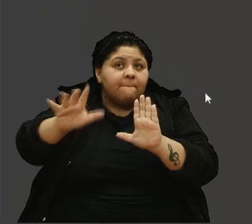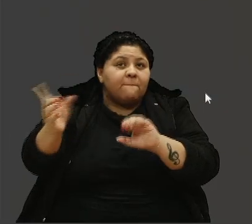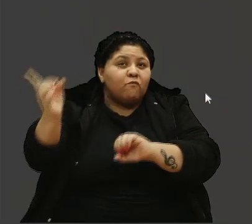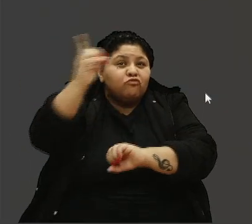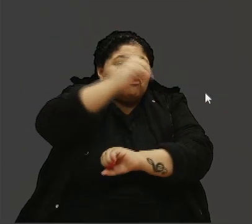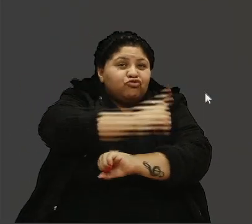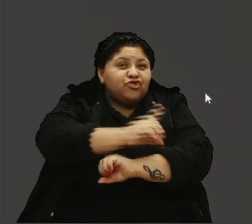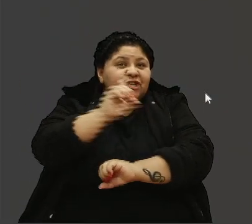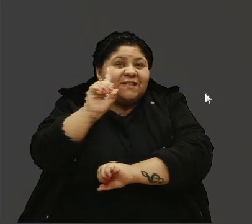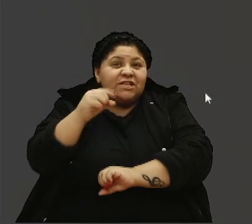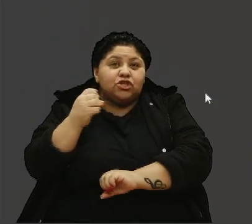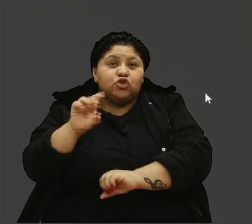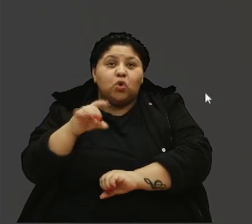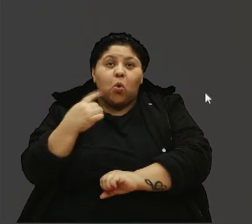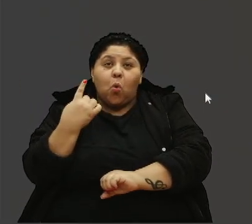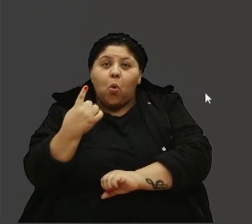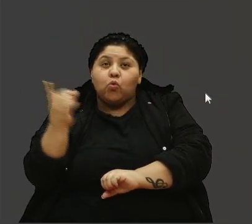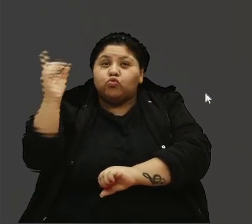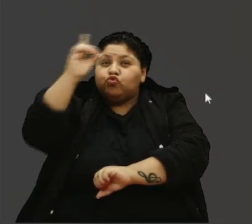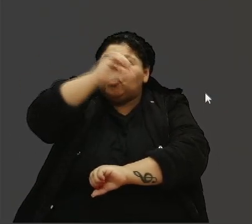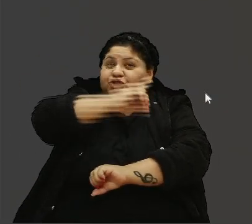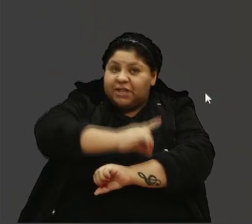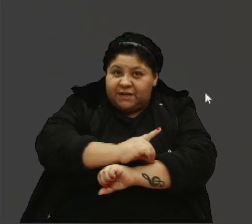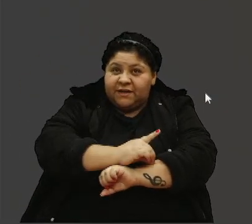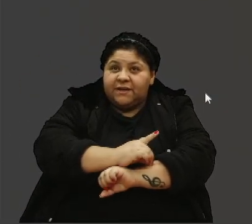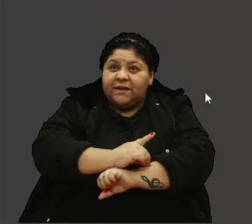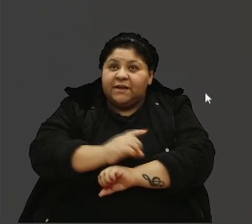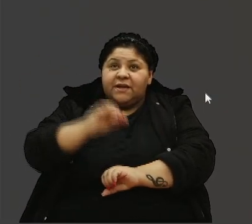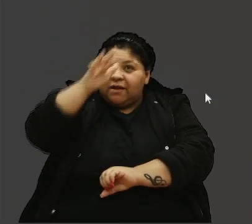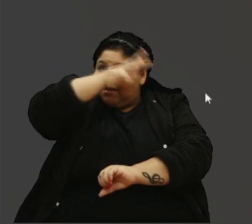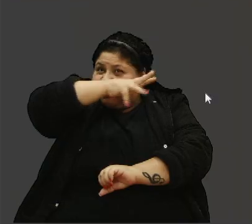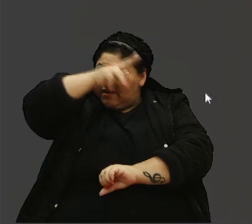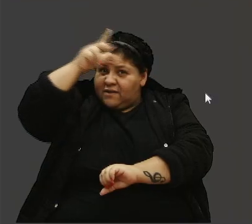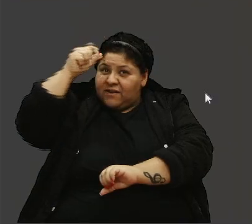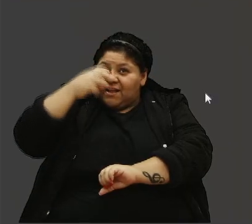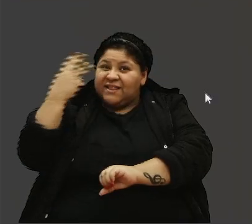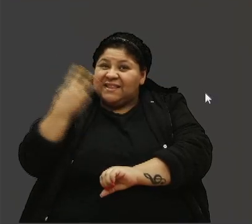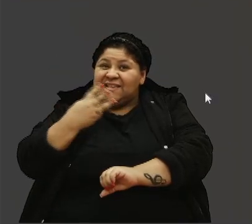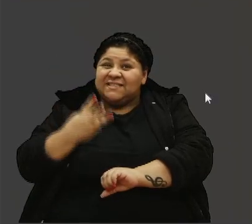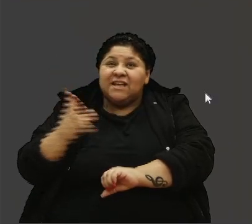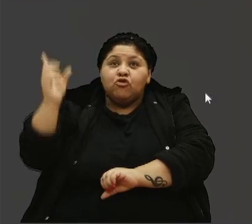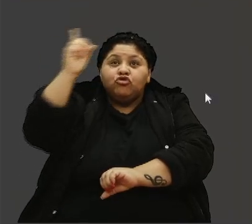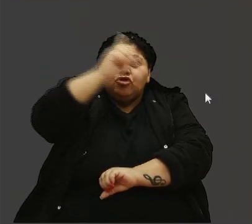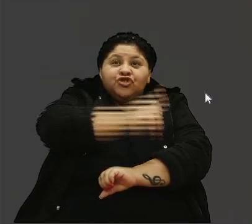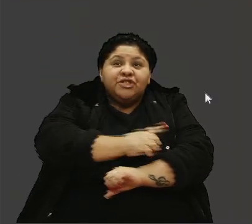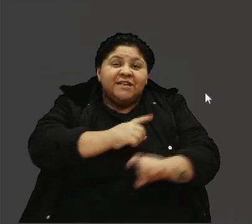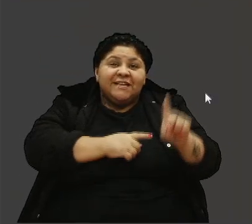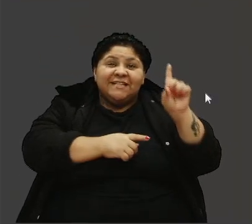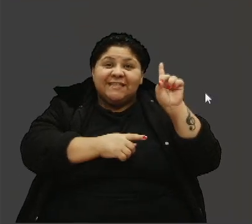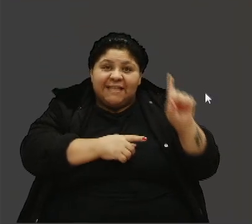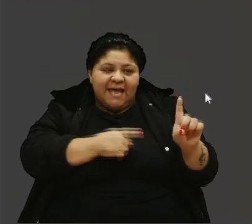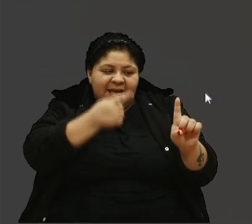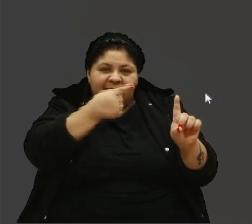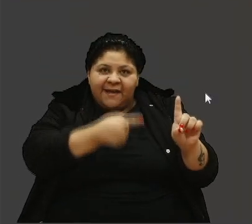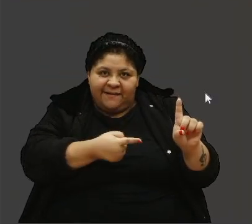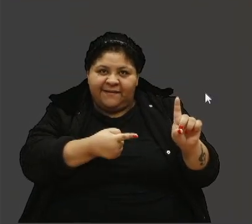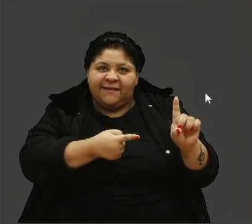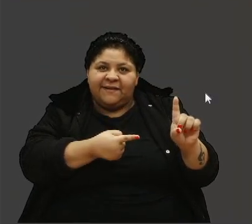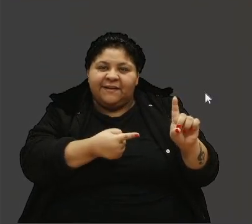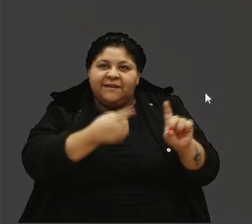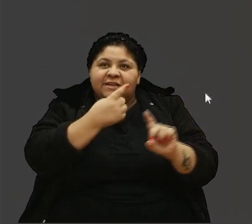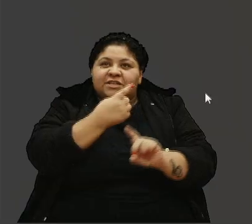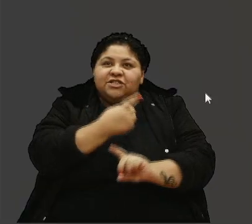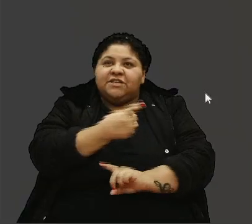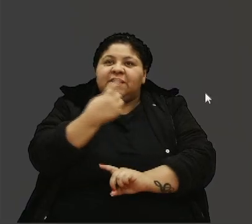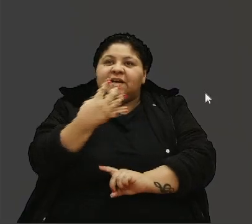D, apenas um dia, o programa do Ministério da Saúde, o município está indo para o º dia D, dia 14/6, né,